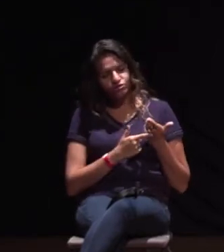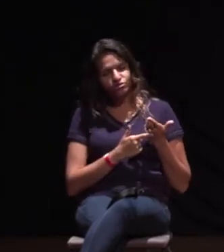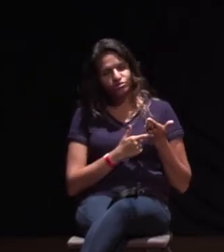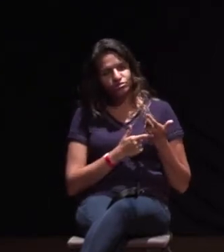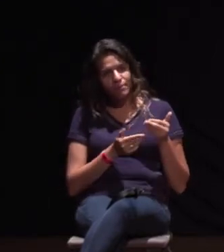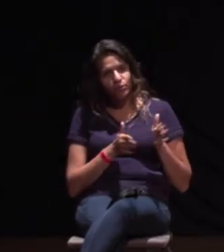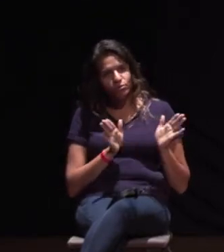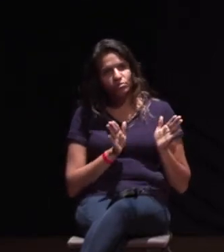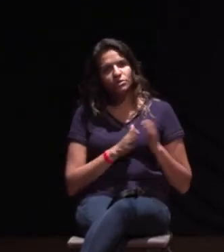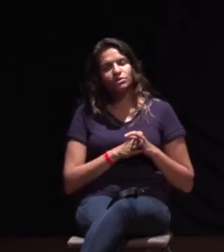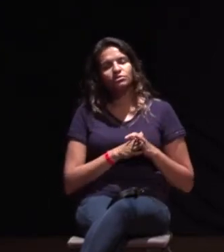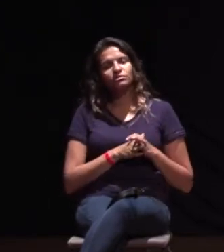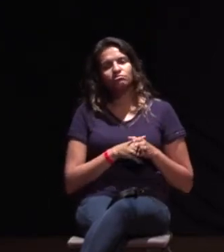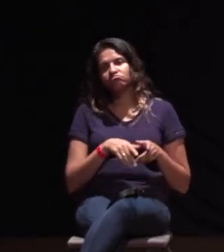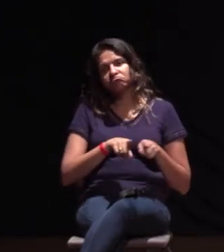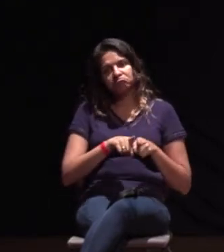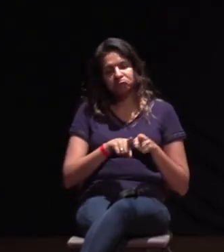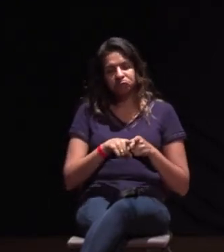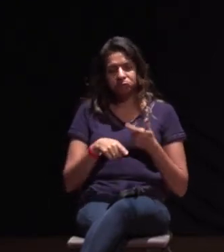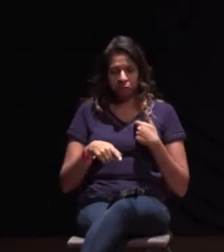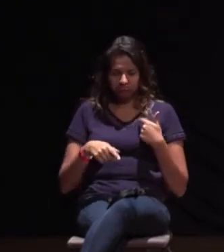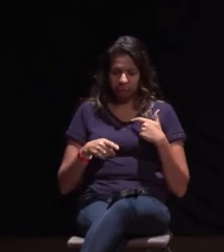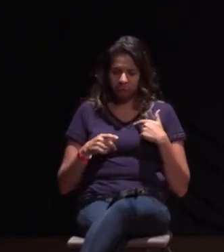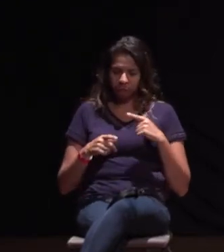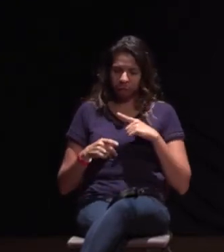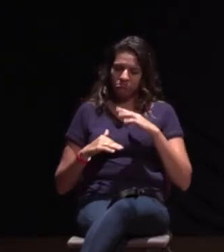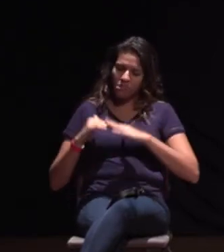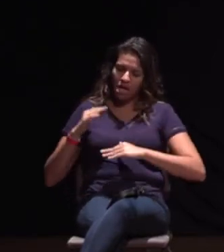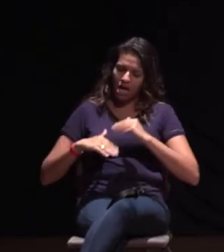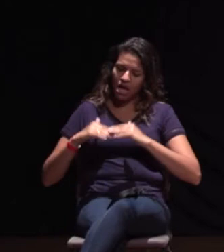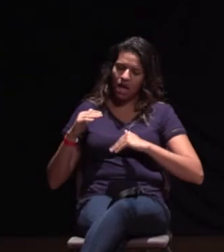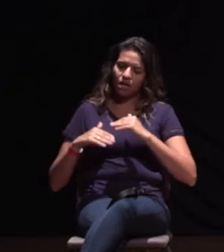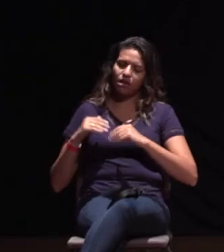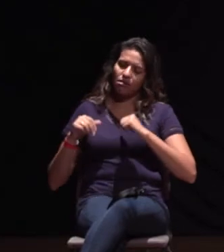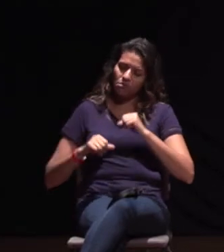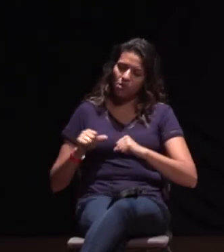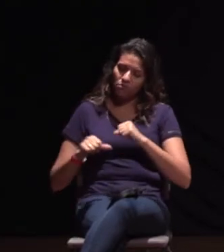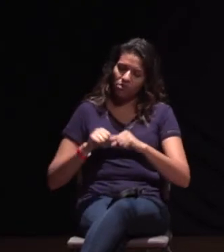que vem me movendo muito na minha prática, né?